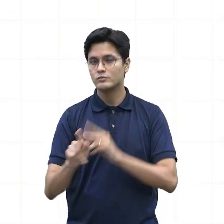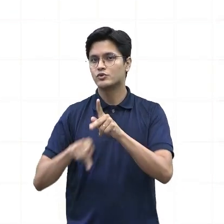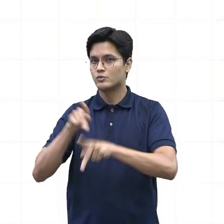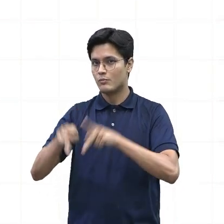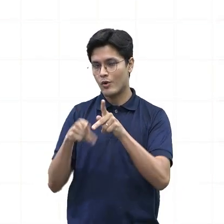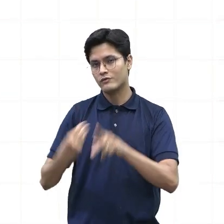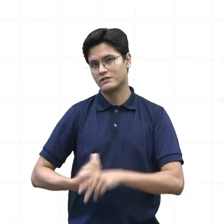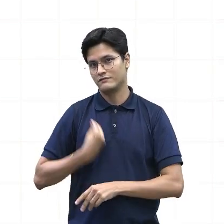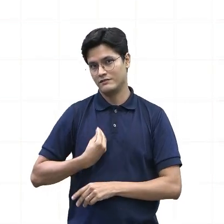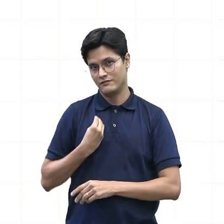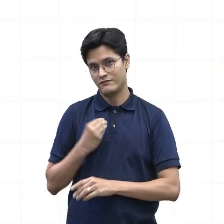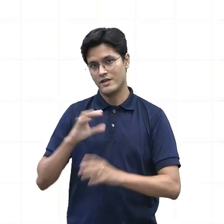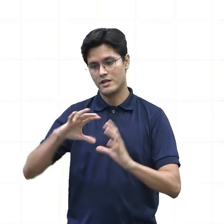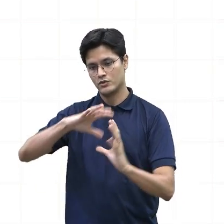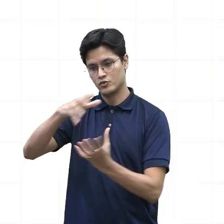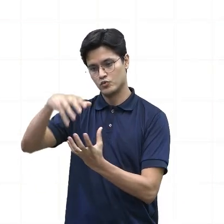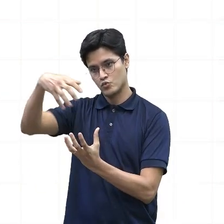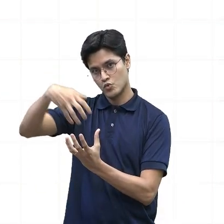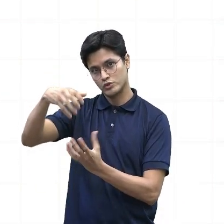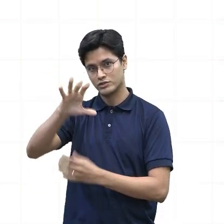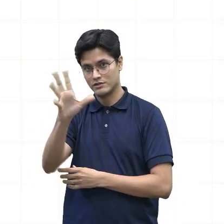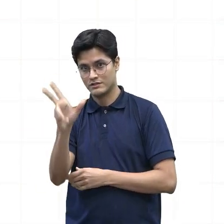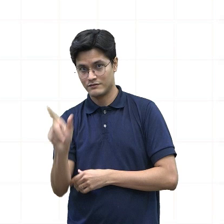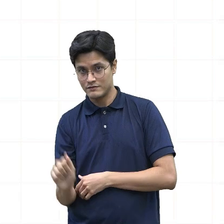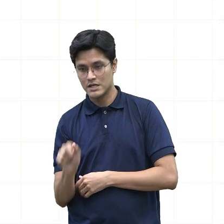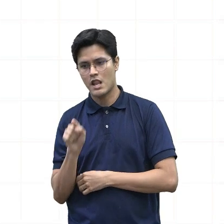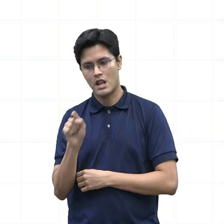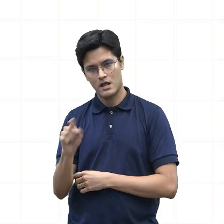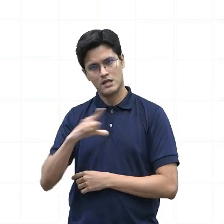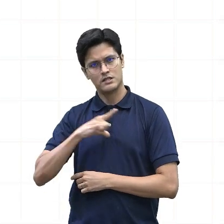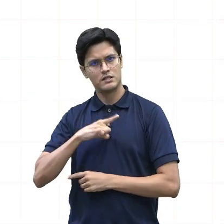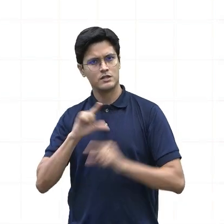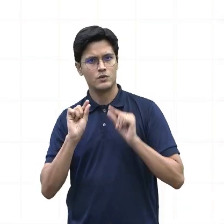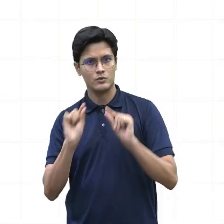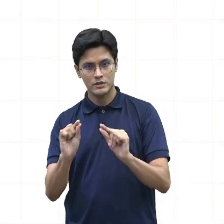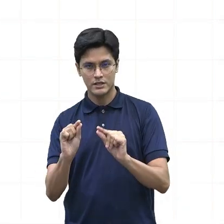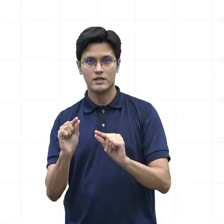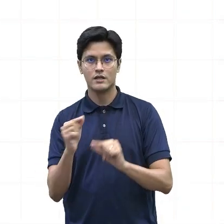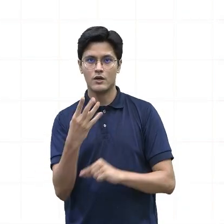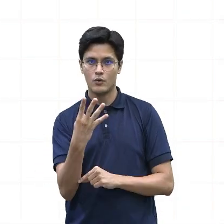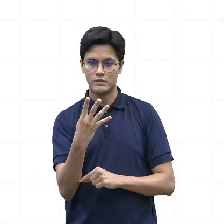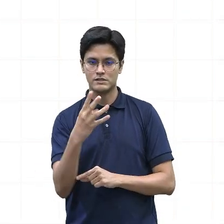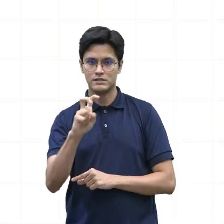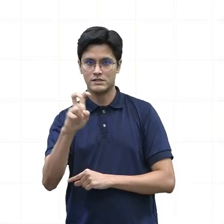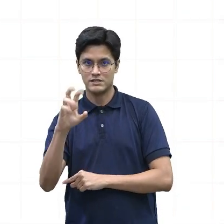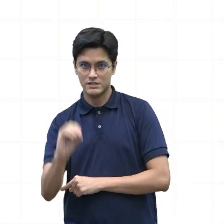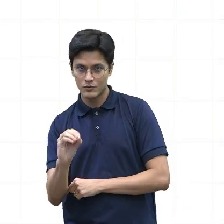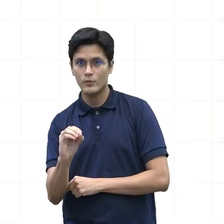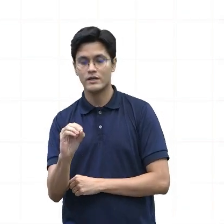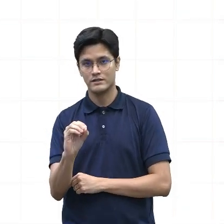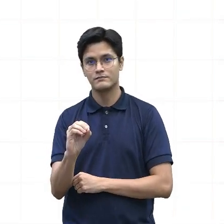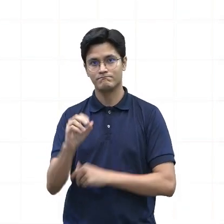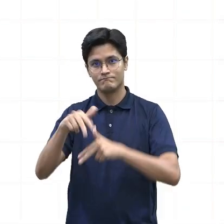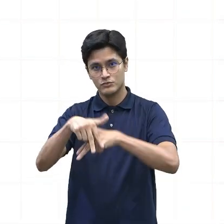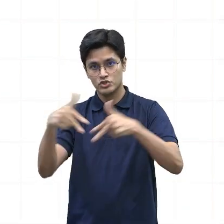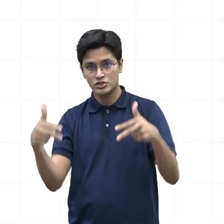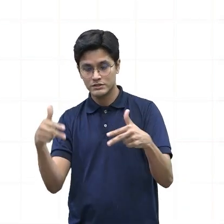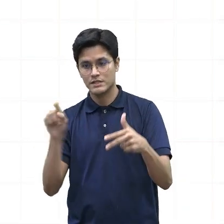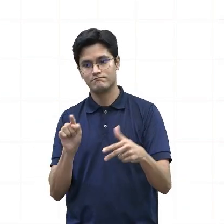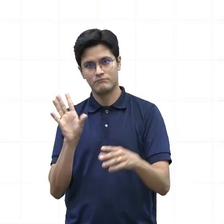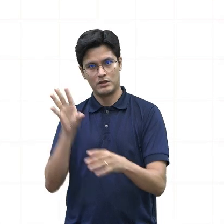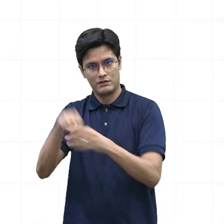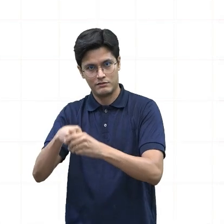africano. Nesse continente, nós temos a presença de mais de 450 etnias dentro